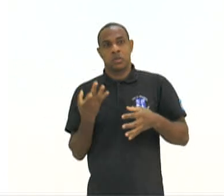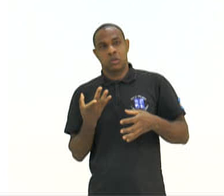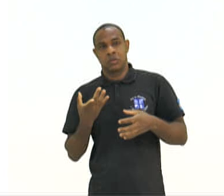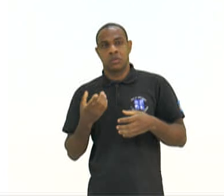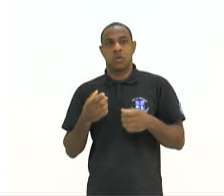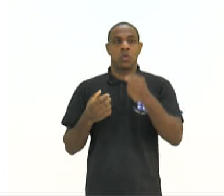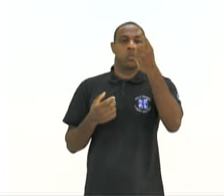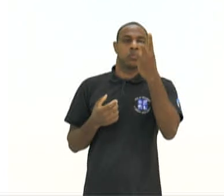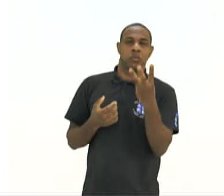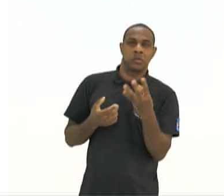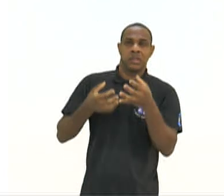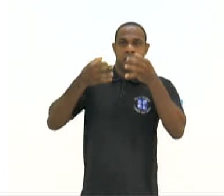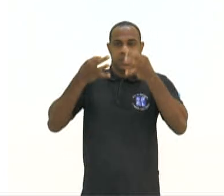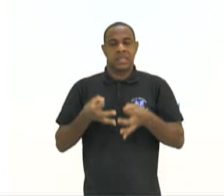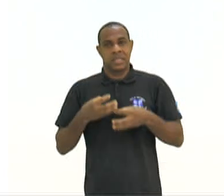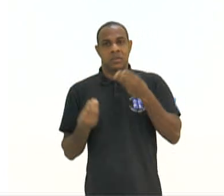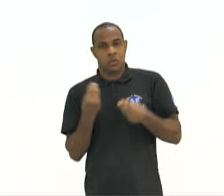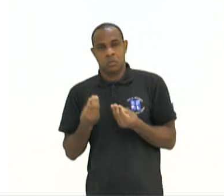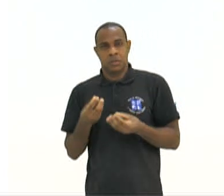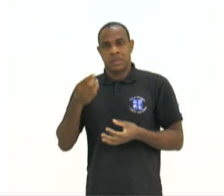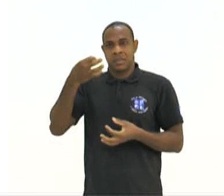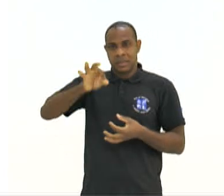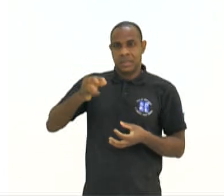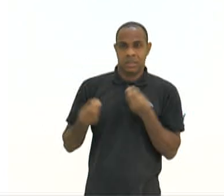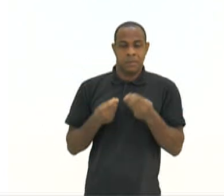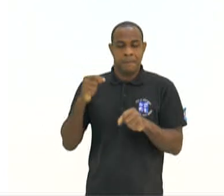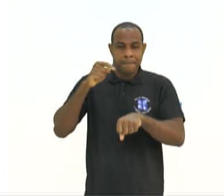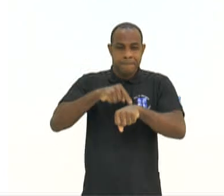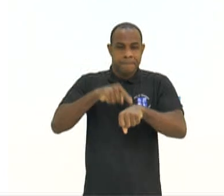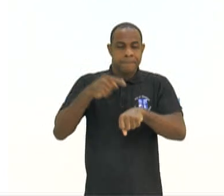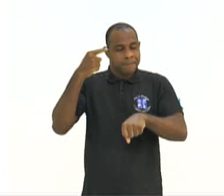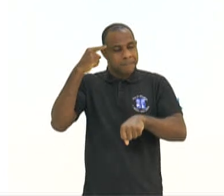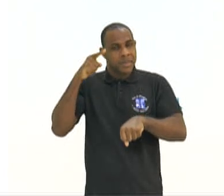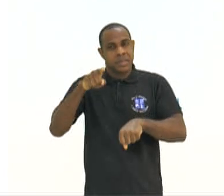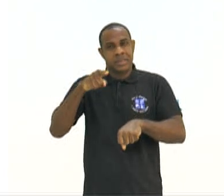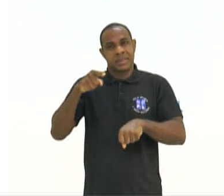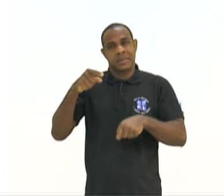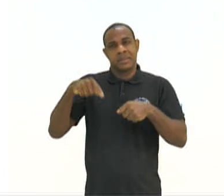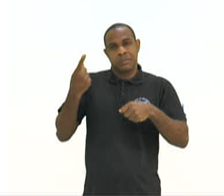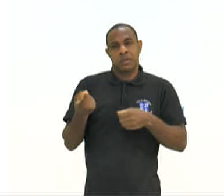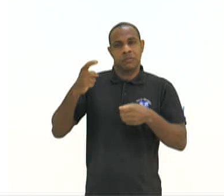e 3 estão corretas. Vou dar um tempinho para vocês pensarem e a gente já retorna.